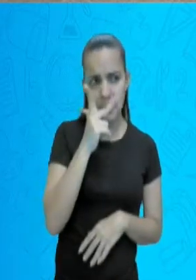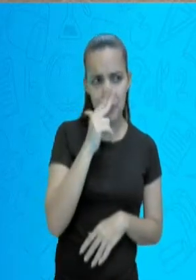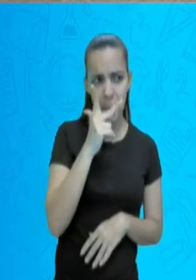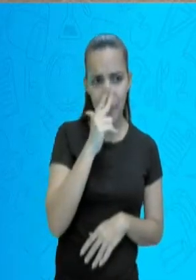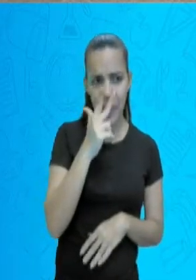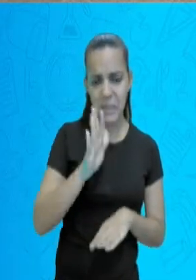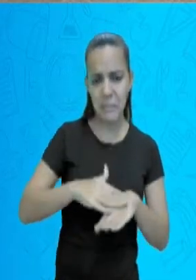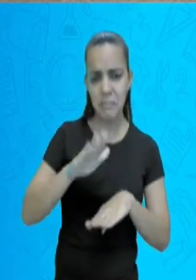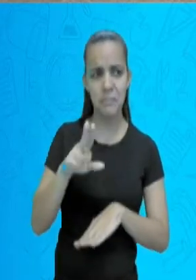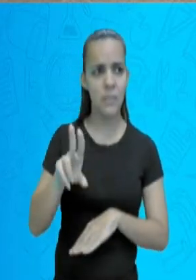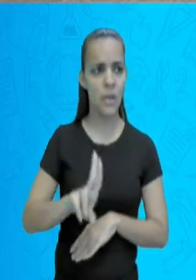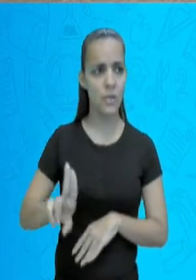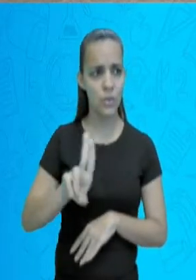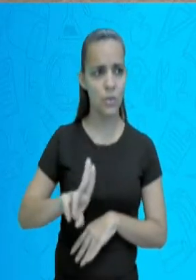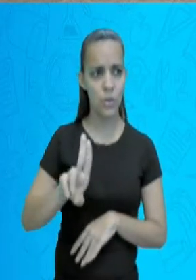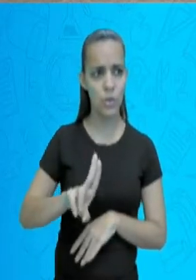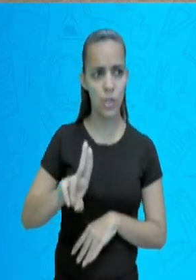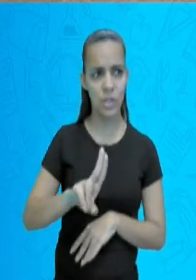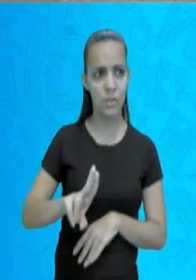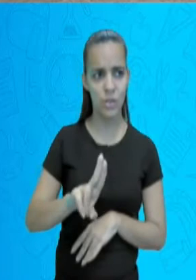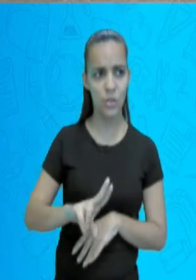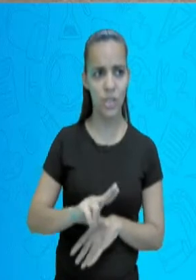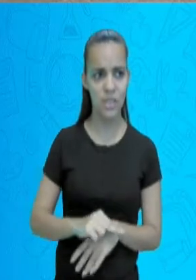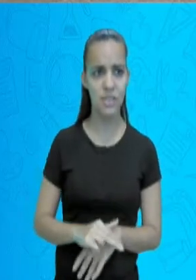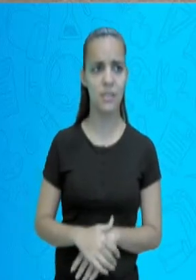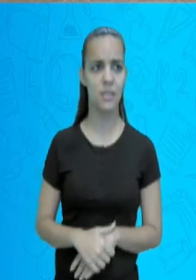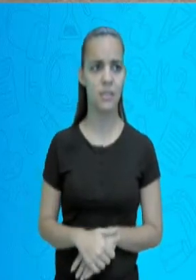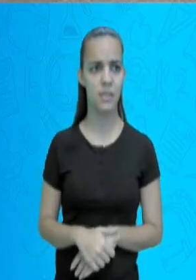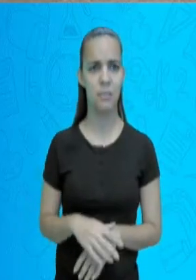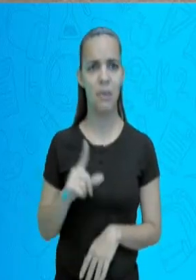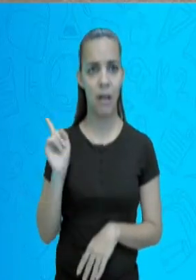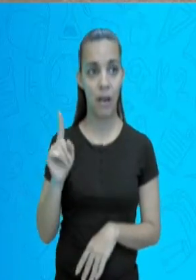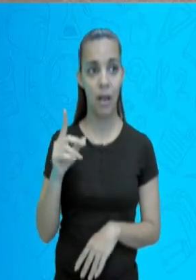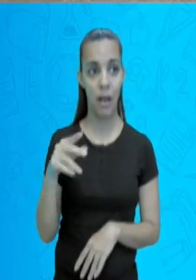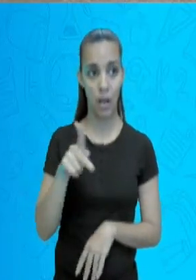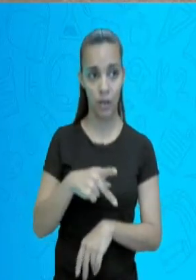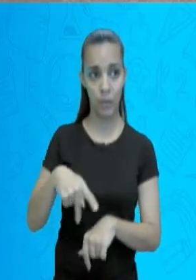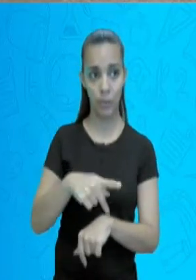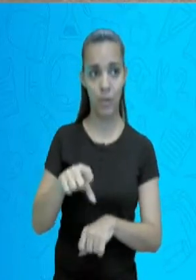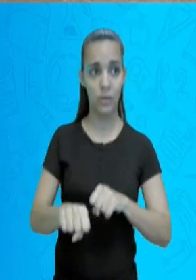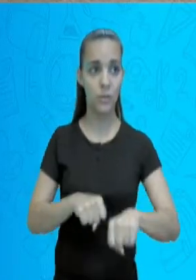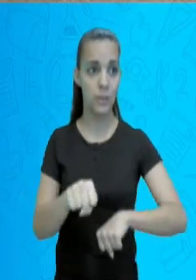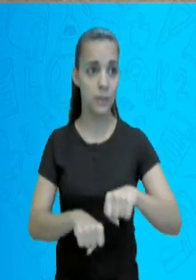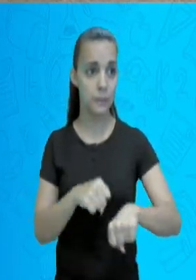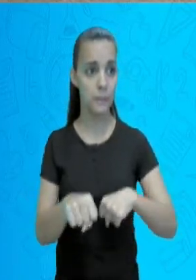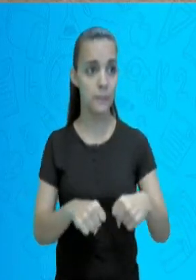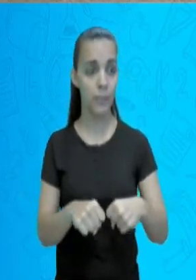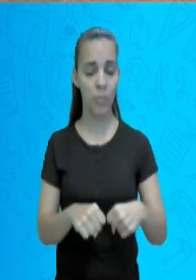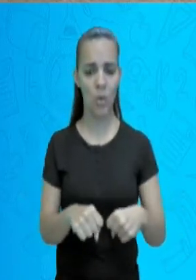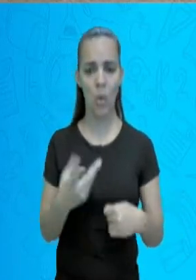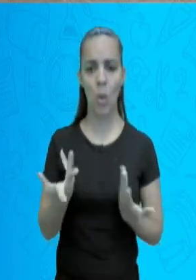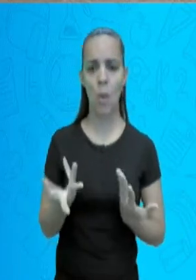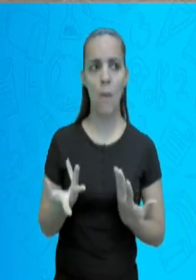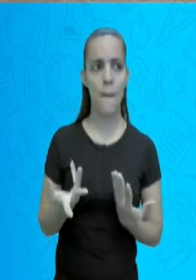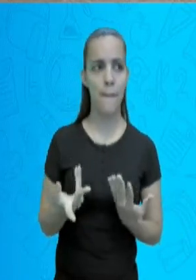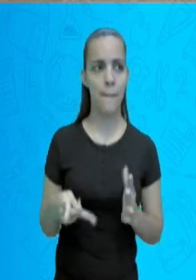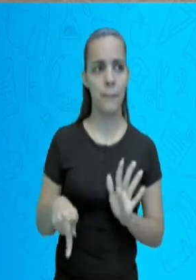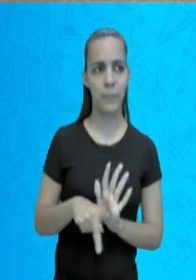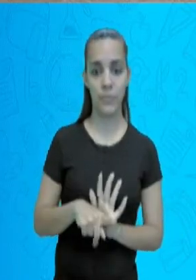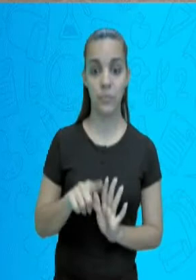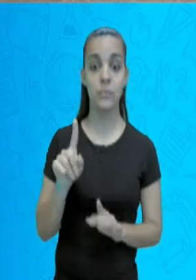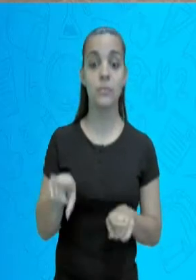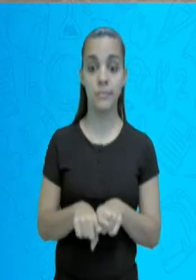utiliza, ou que utiliza mesmo as bicicletas como meio de transporte, seria a